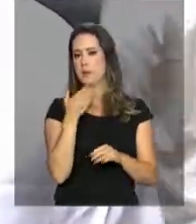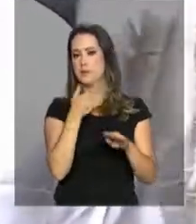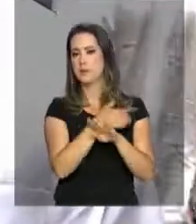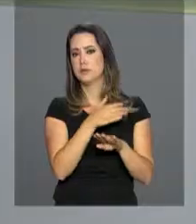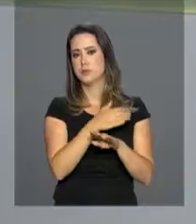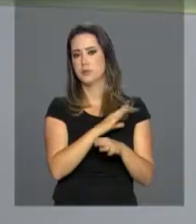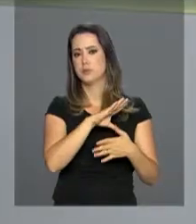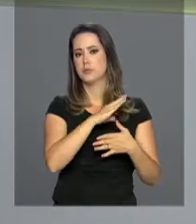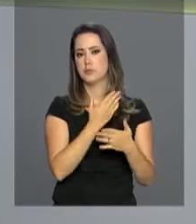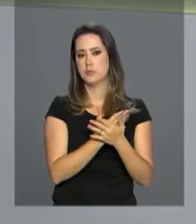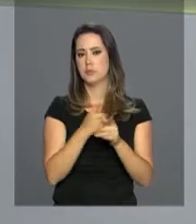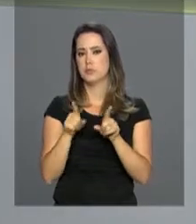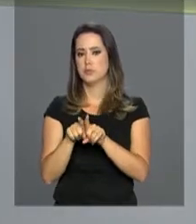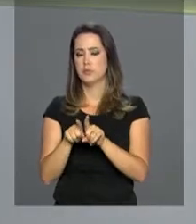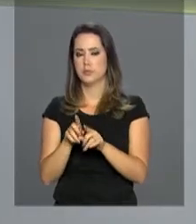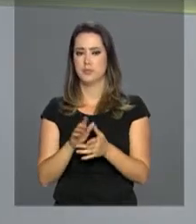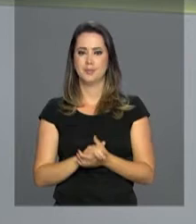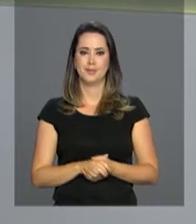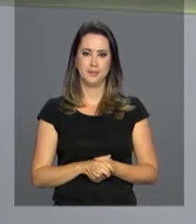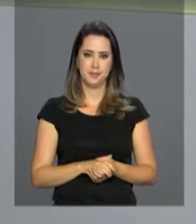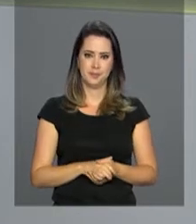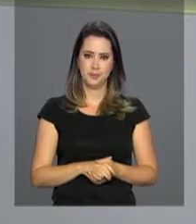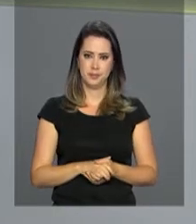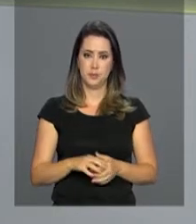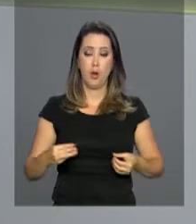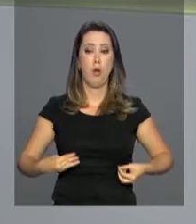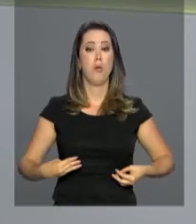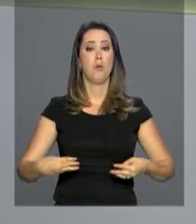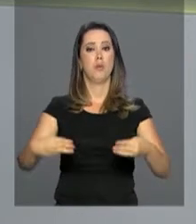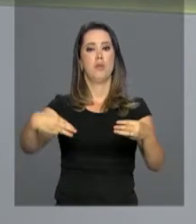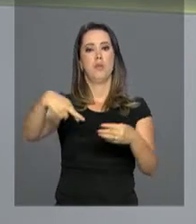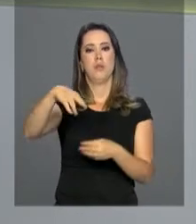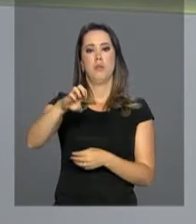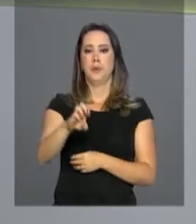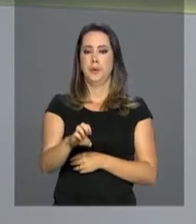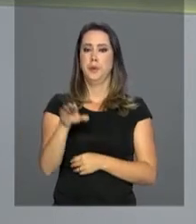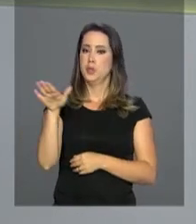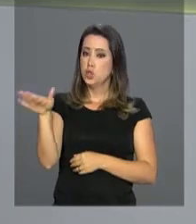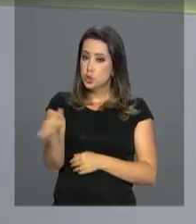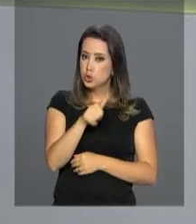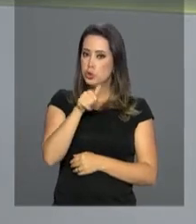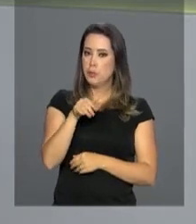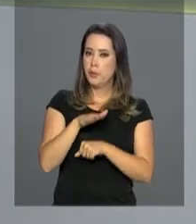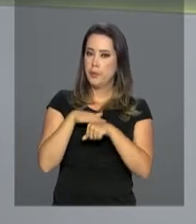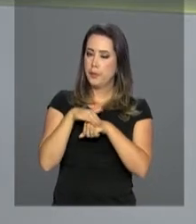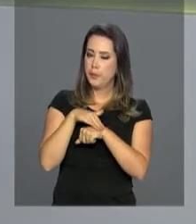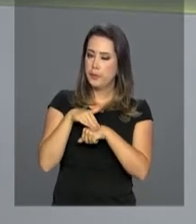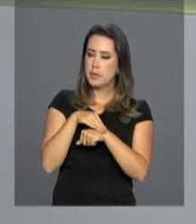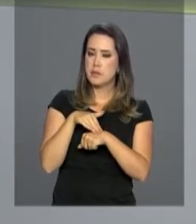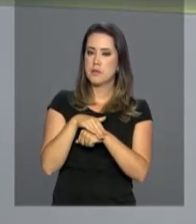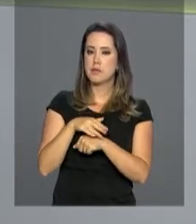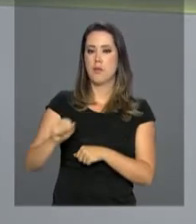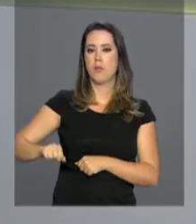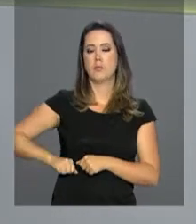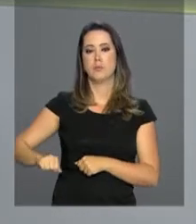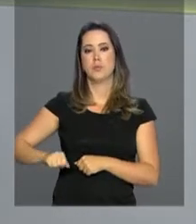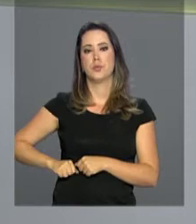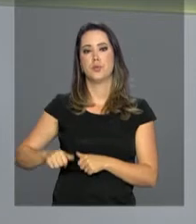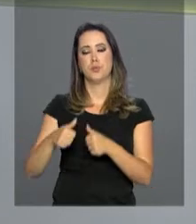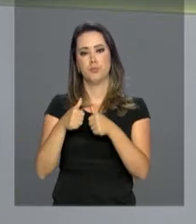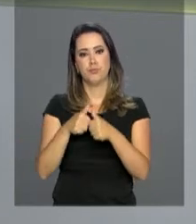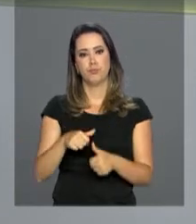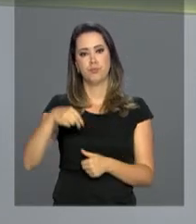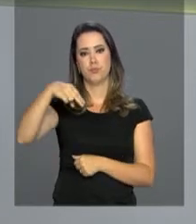mercosul o ministério de relações exteriores chamou para consultas o embaixador brasileiro em manágua capital da nicarágua